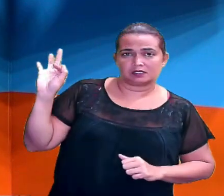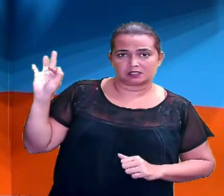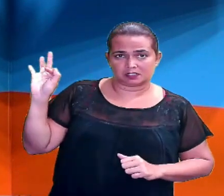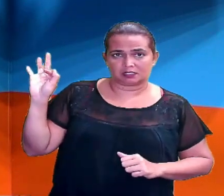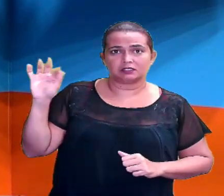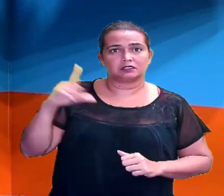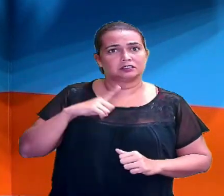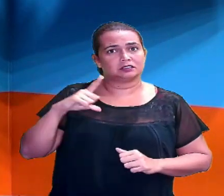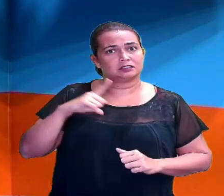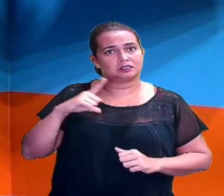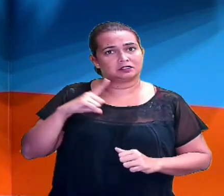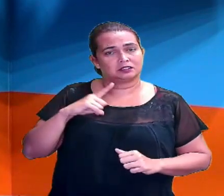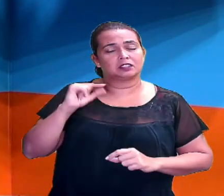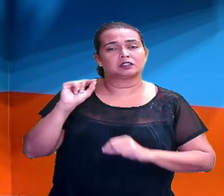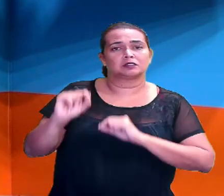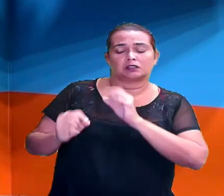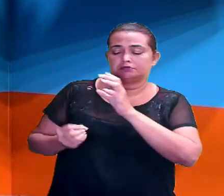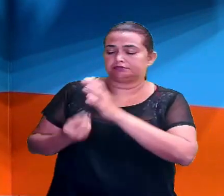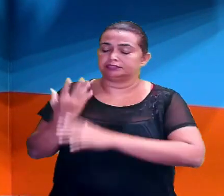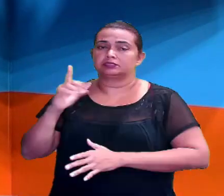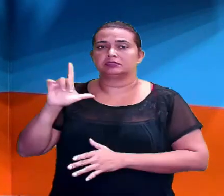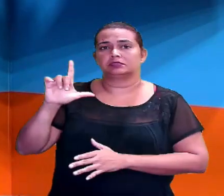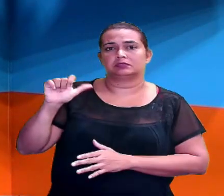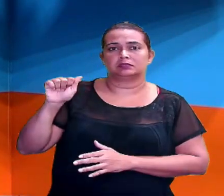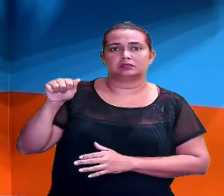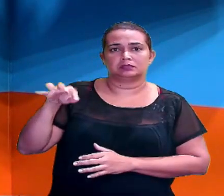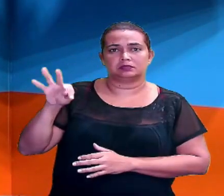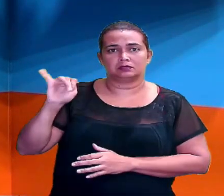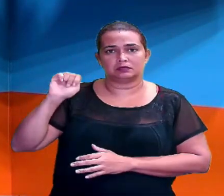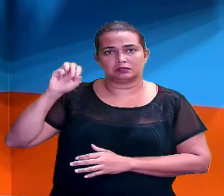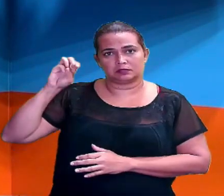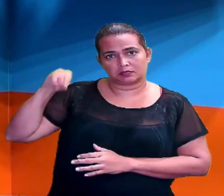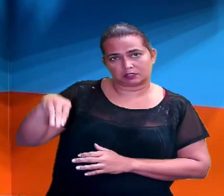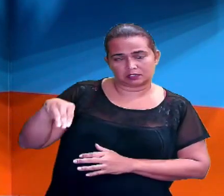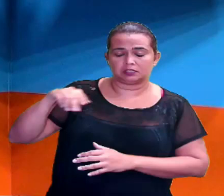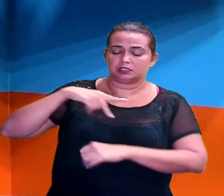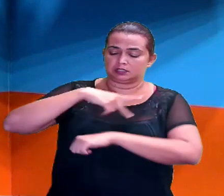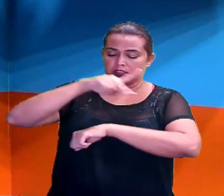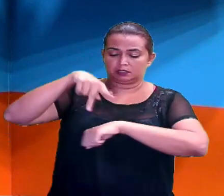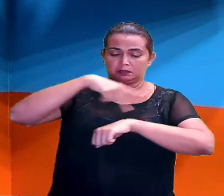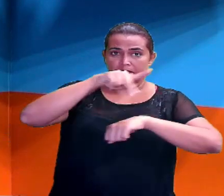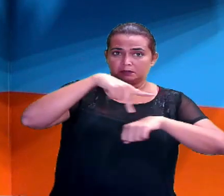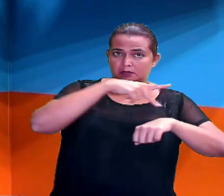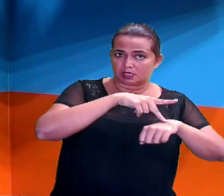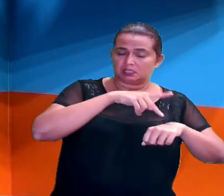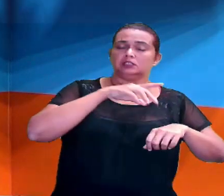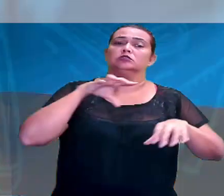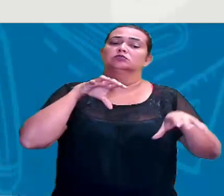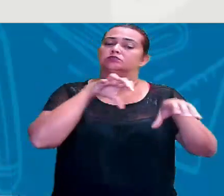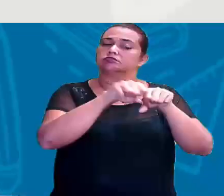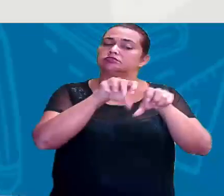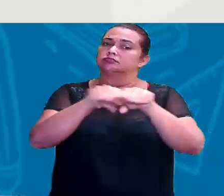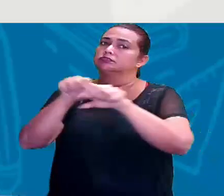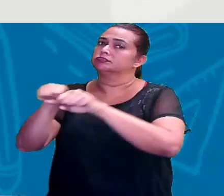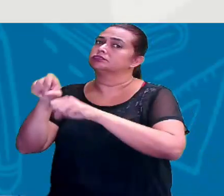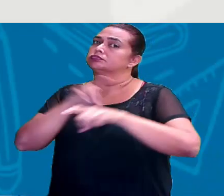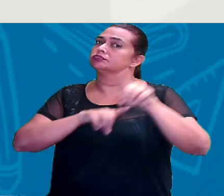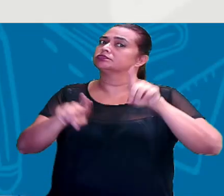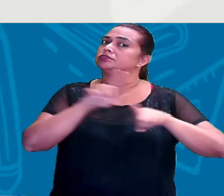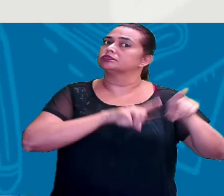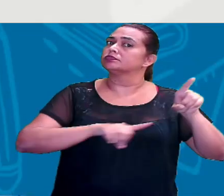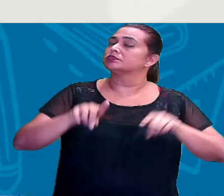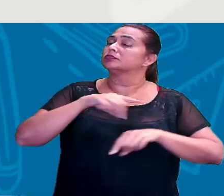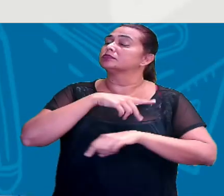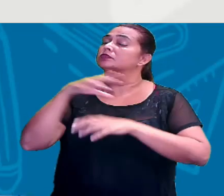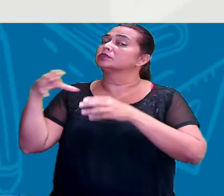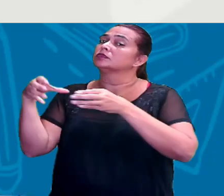aqueles originados do latim. Então, países que foram colonizados, né, por